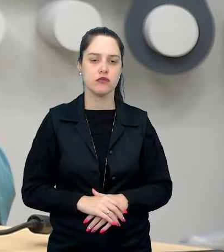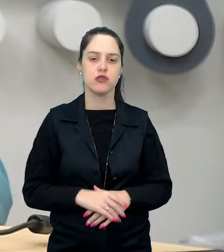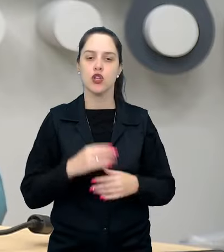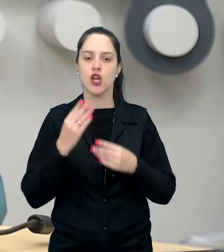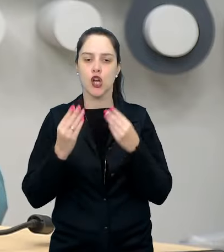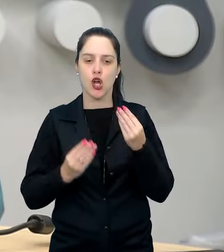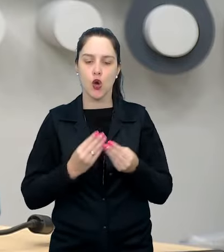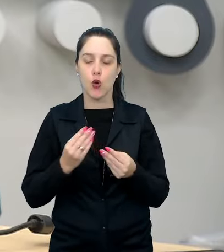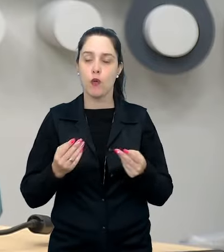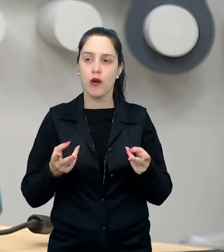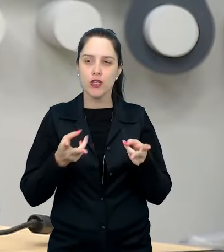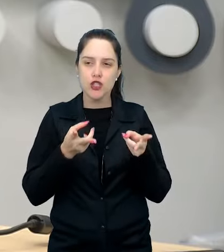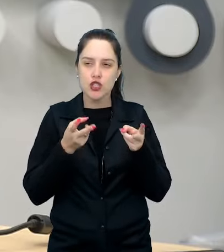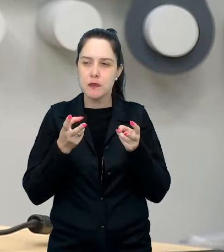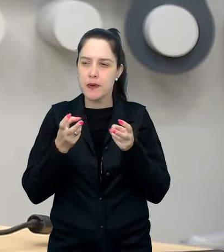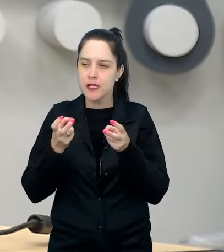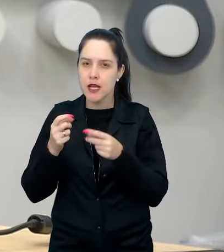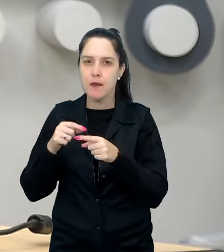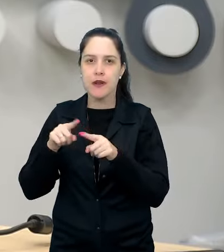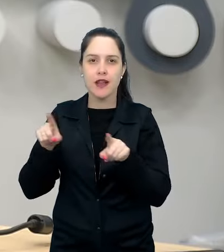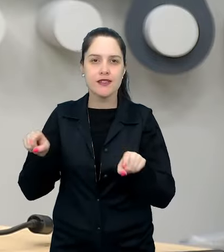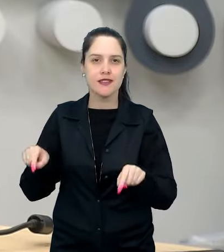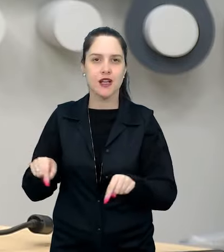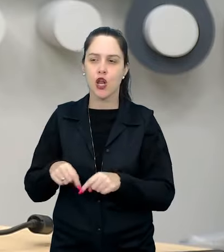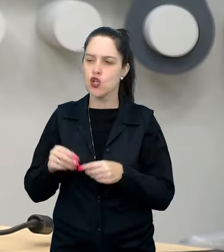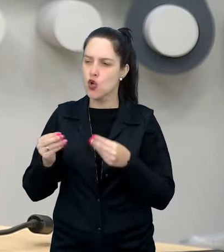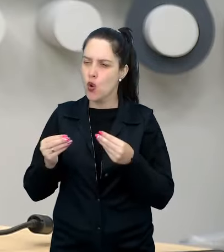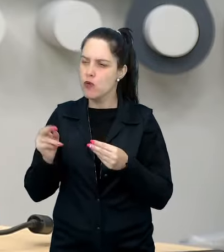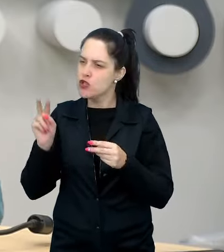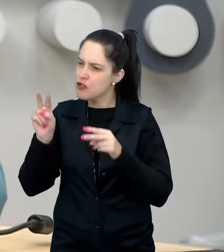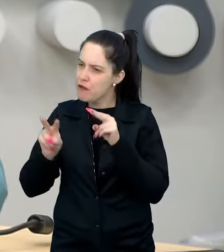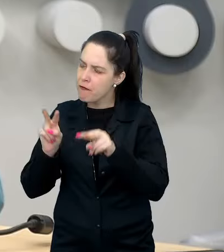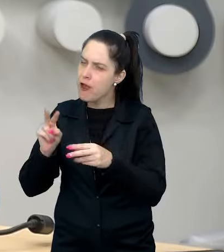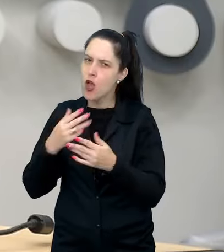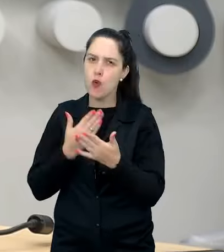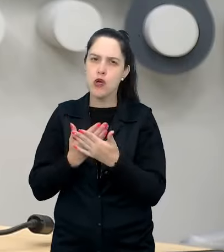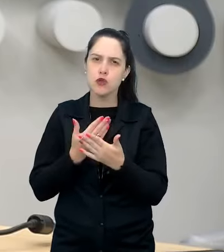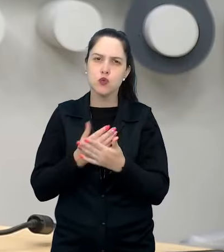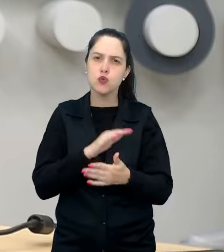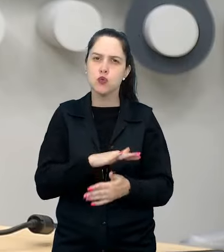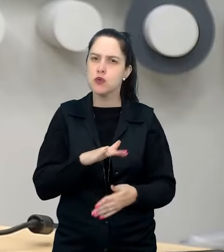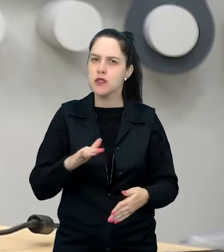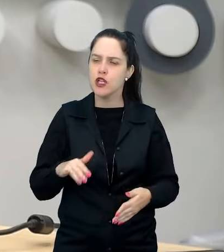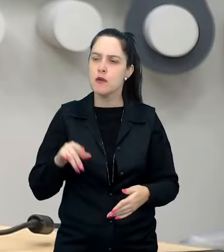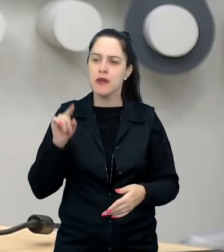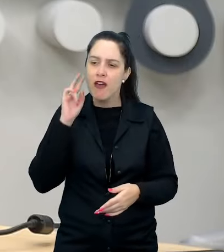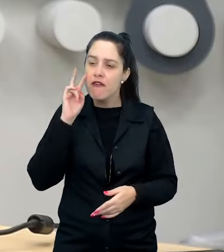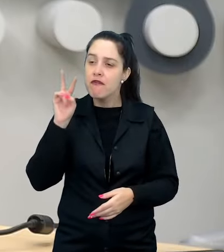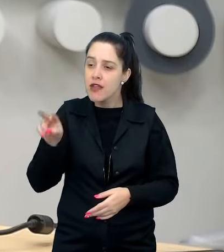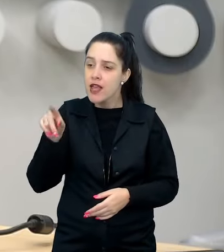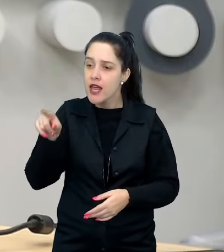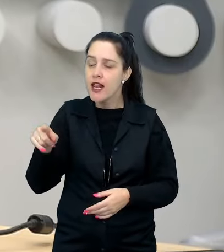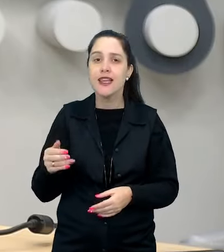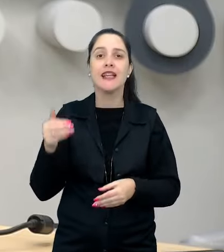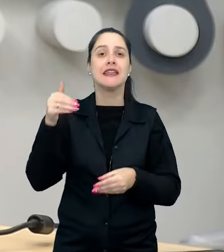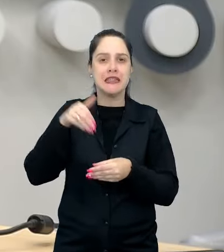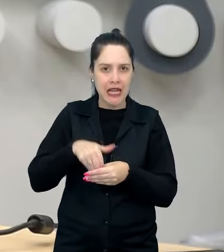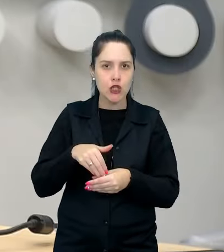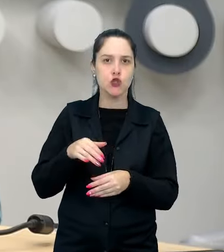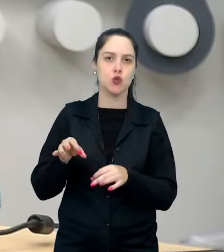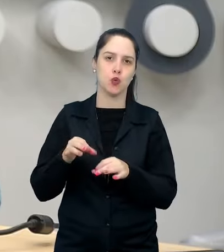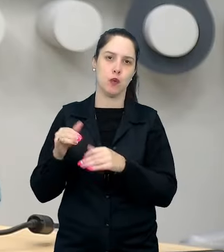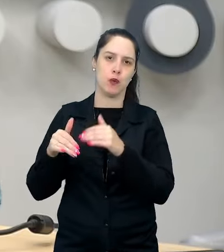gente enxerga a sala de aula, como a gente enxerga o estudante, né, de trazer realmente o estudante para dentro do processo,